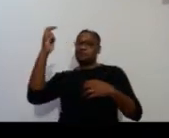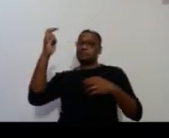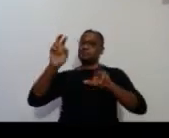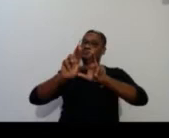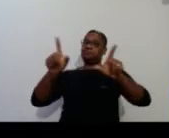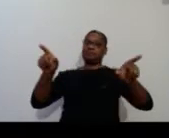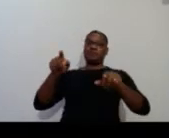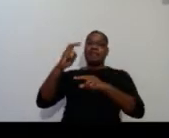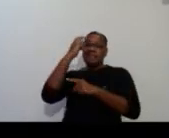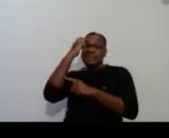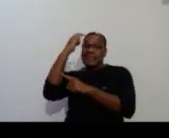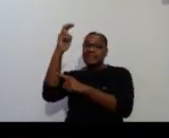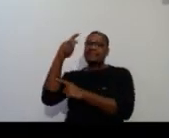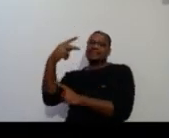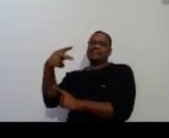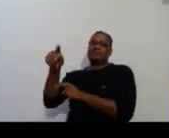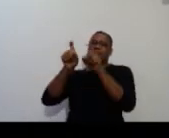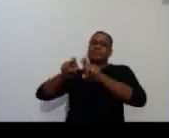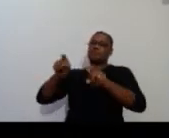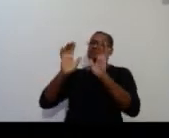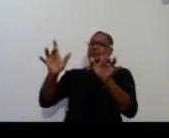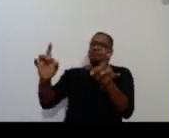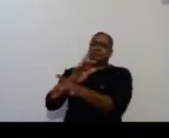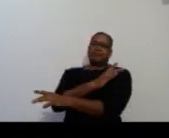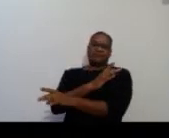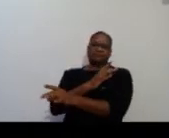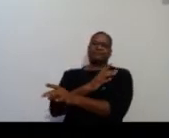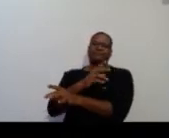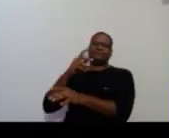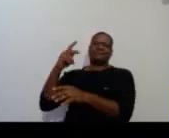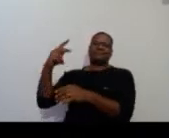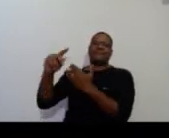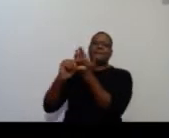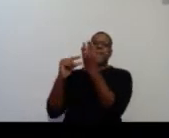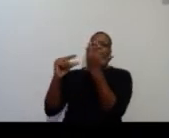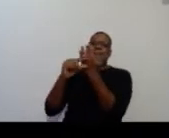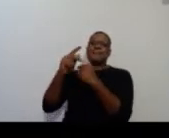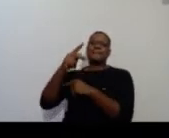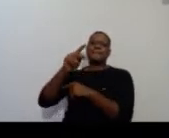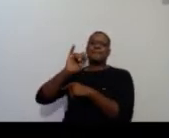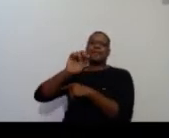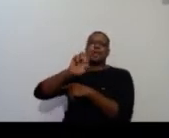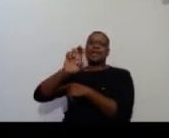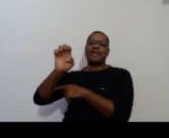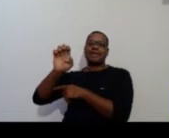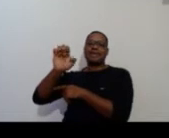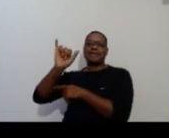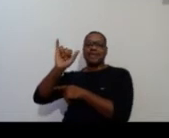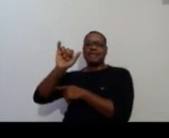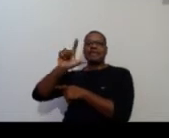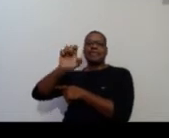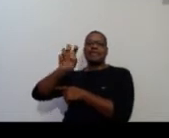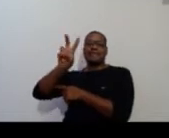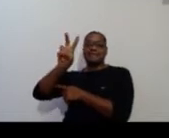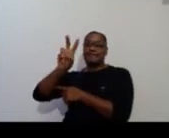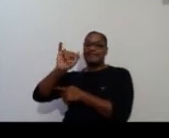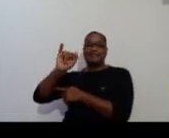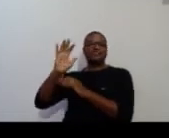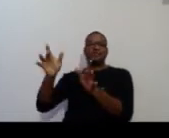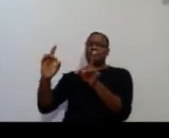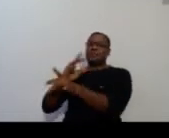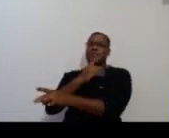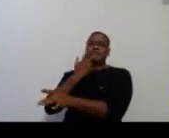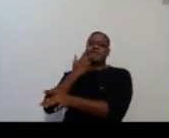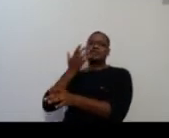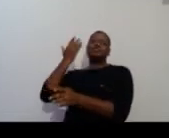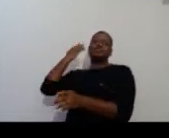tem, já é uma inteligência coletiva. Pierre Lévy fala isso. A inteligência coletiva há muito tempo, não é de hoje que ele fala isso. Acho que desde a Web